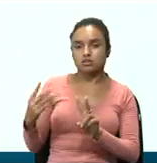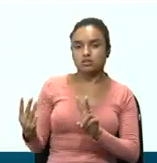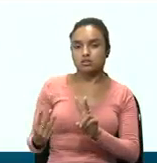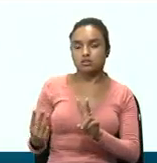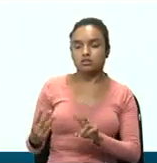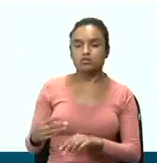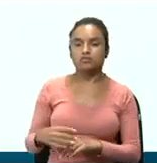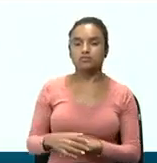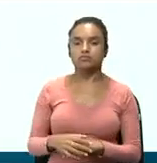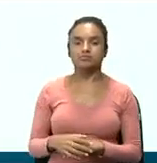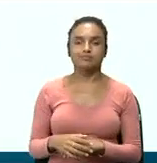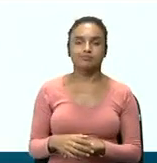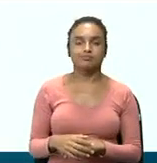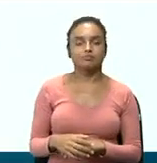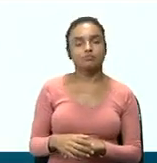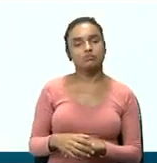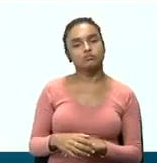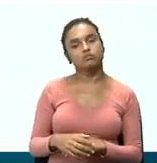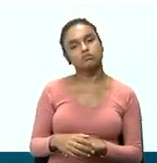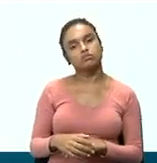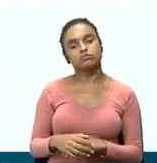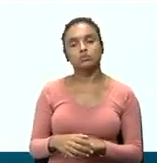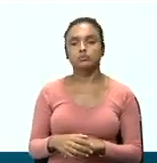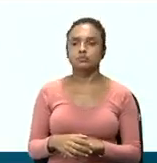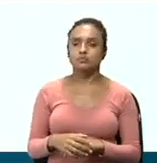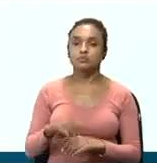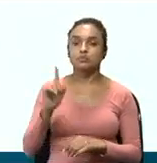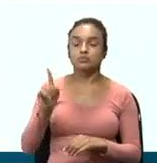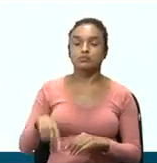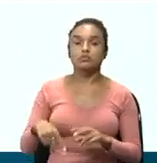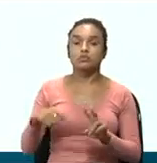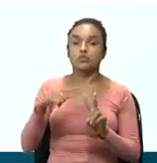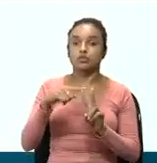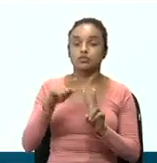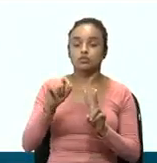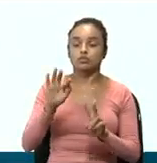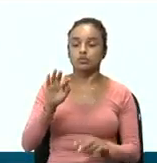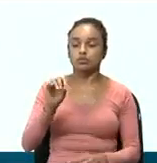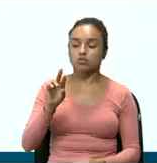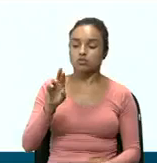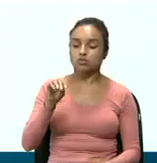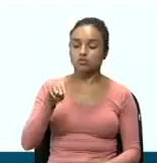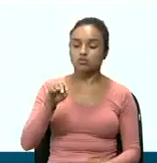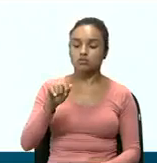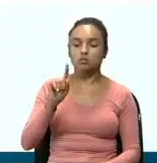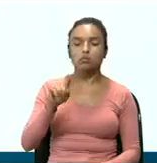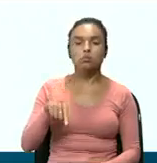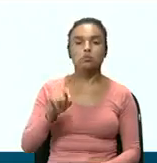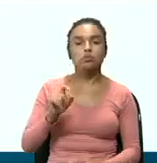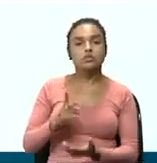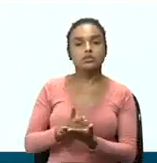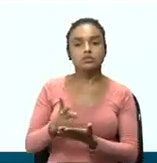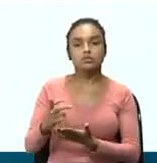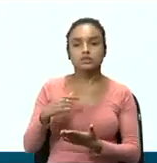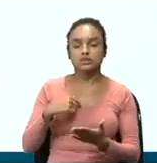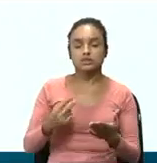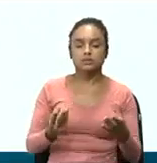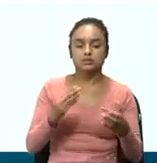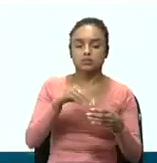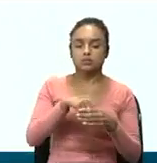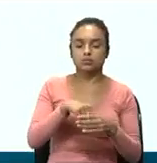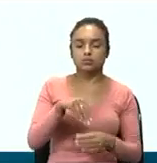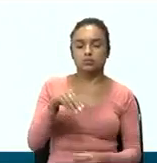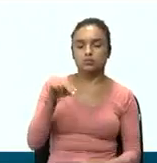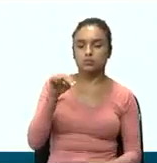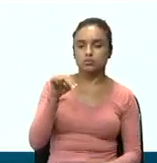Pela forma que nós estamos trabalhando aqui, o que acontece? Toda vez que eu inserir um